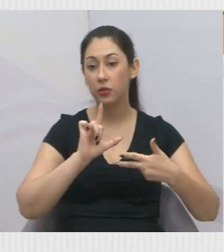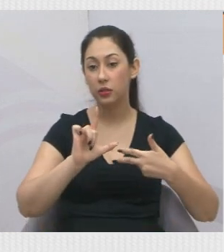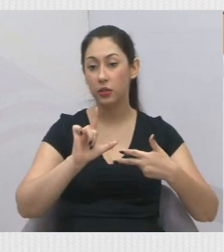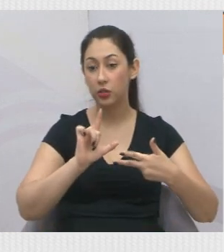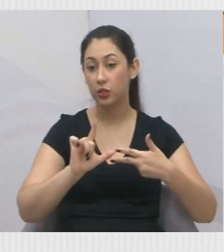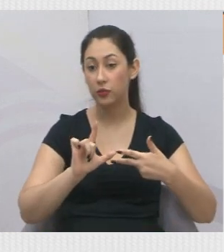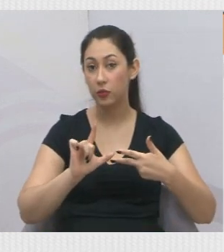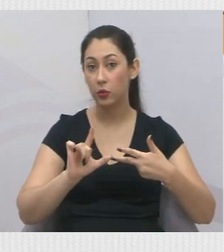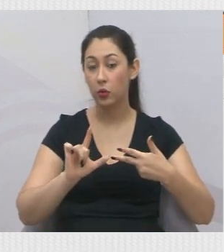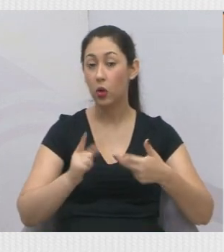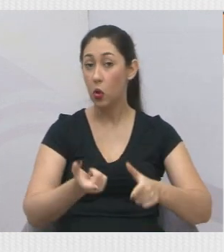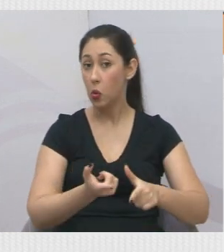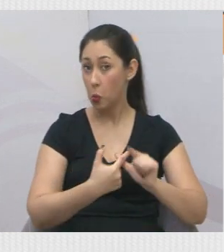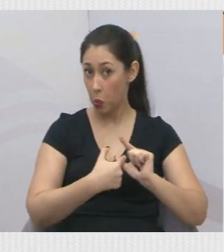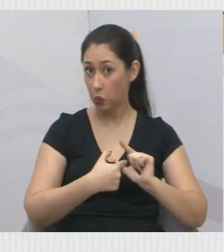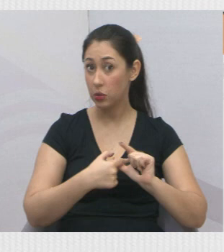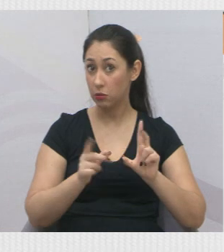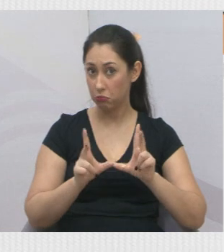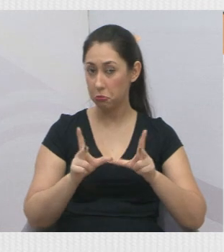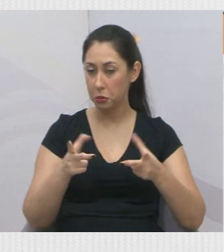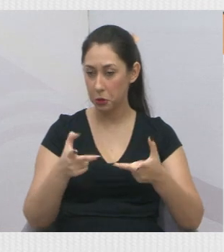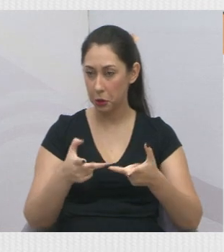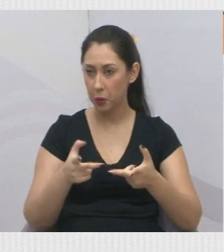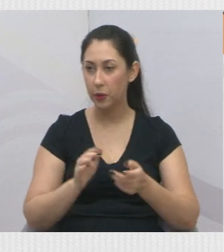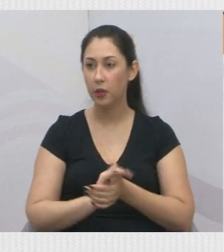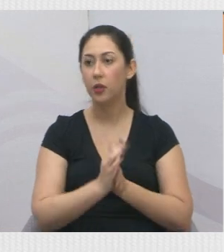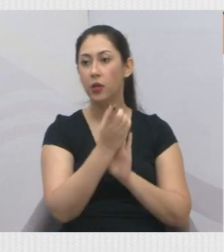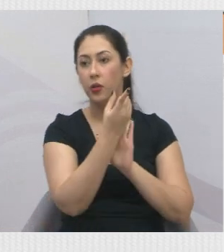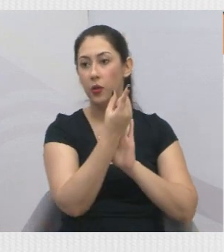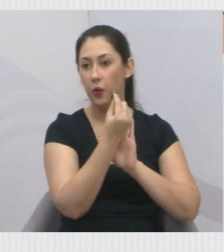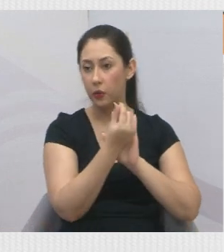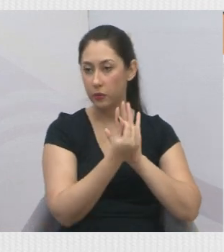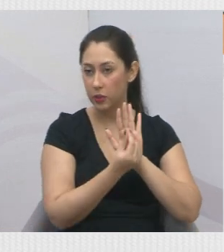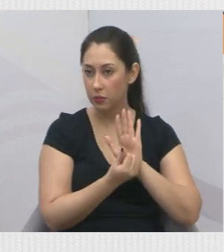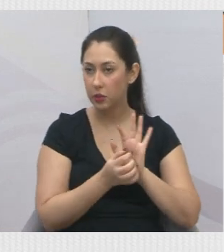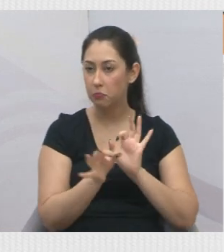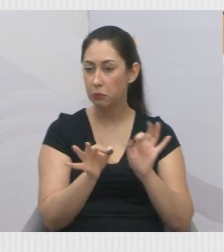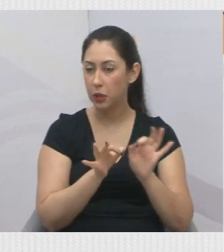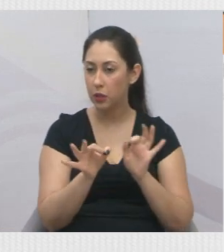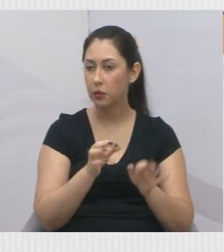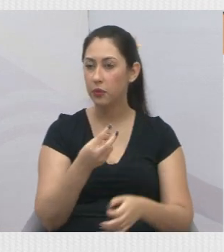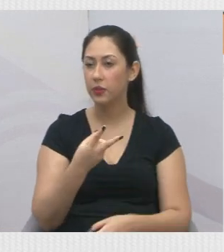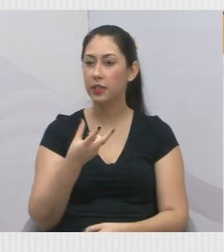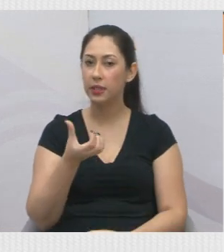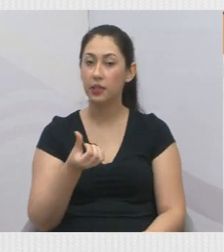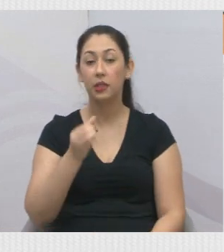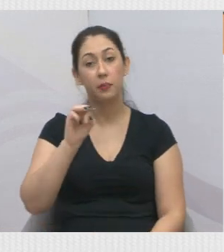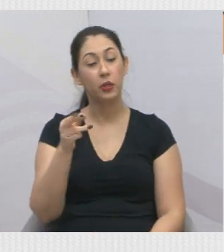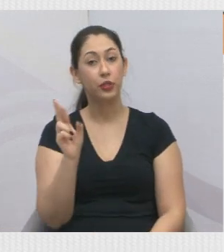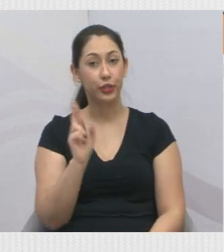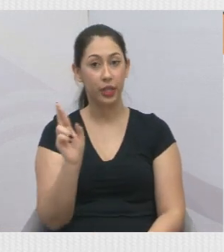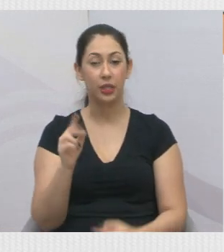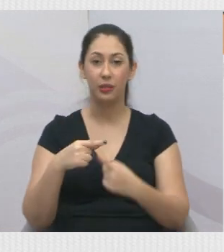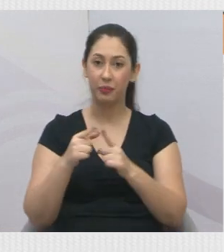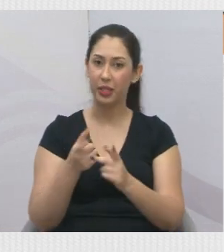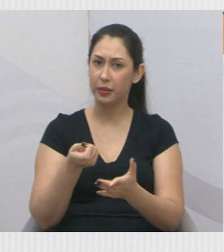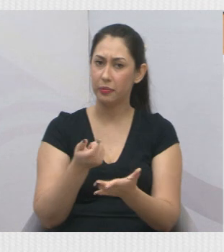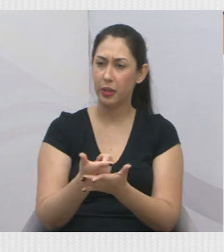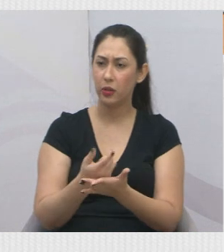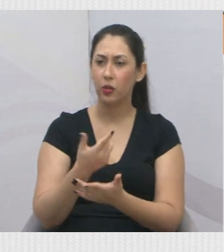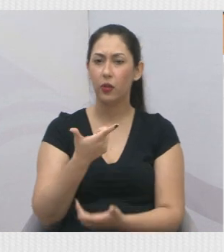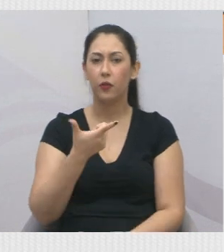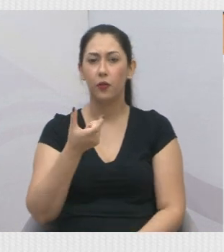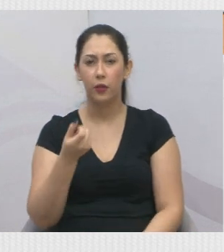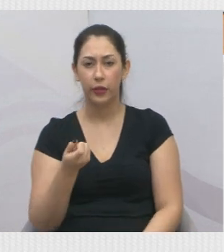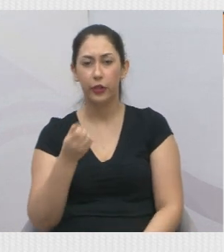casa, aqui estamos agora falando, meta orçada de R$ 26.500.000, e gastos no período 20 milhões e 20